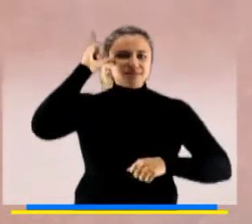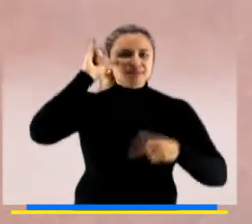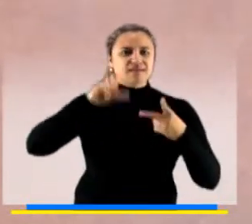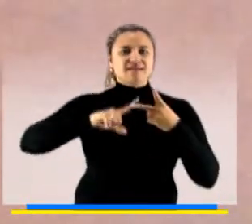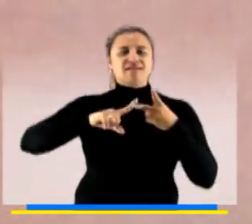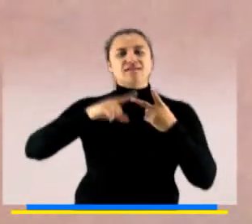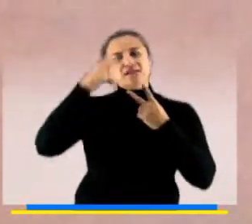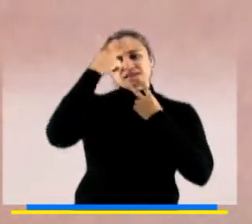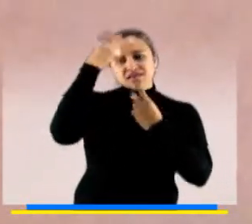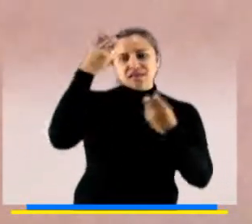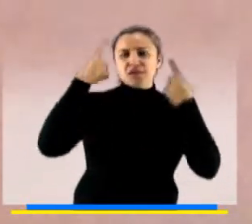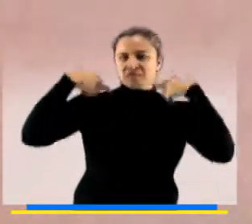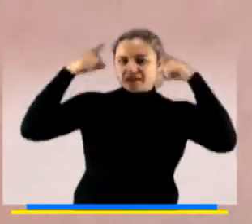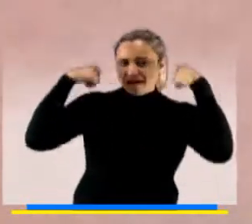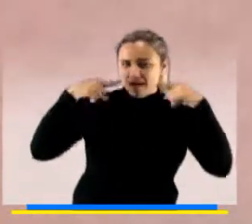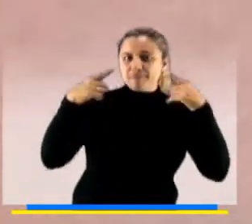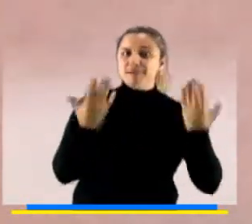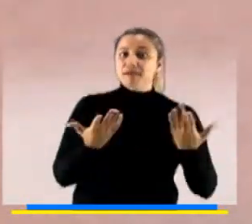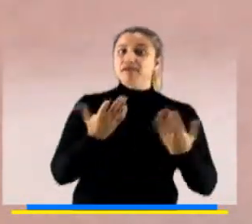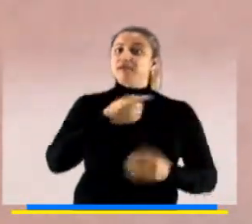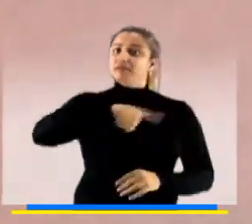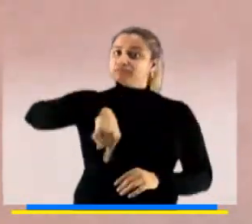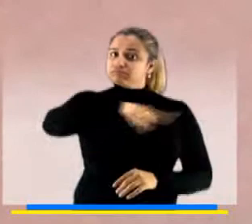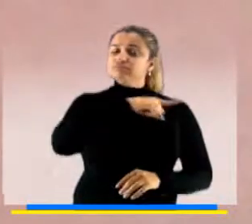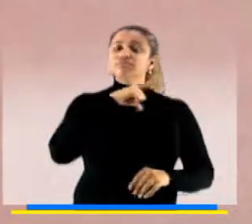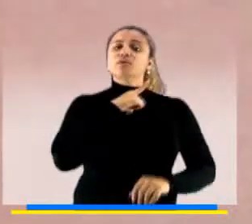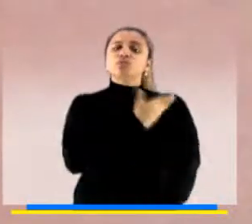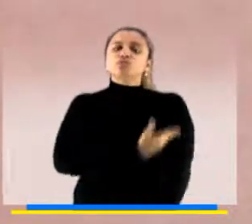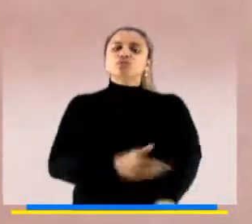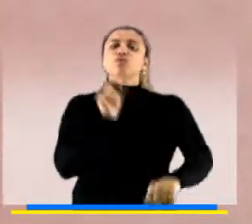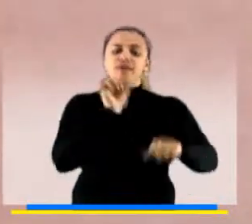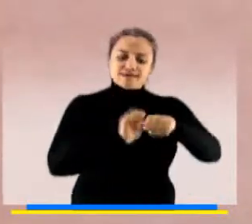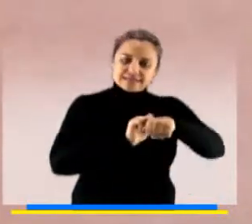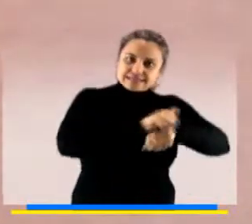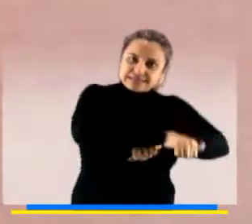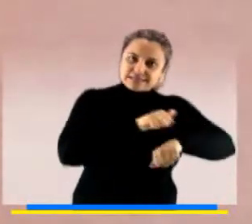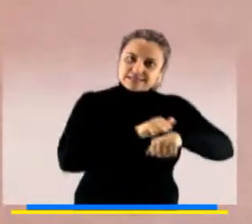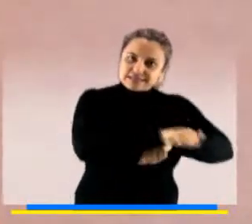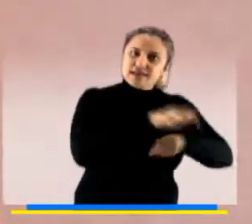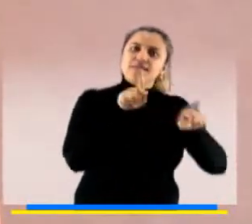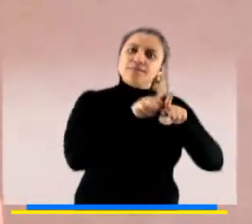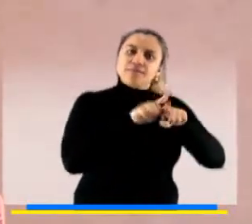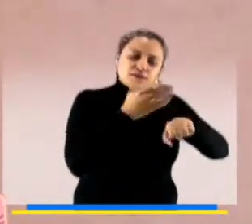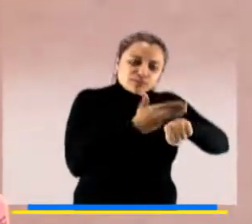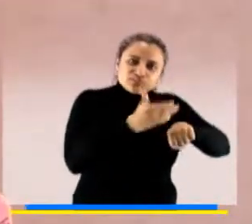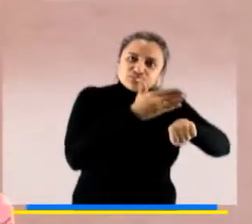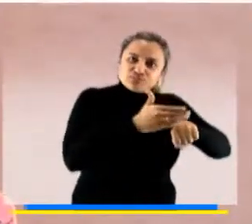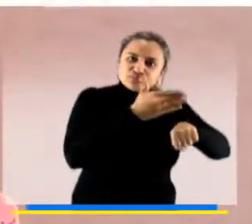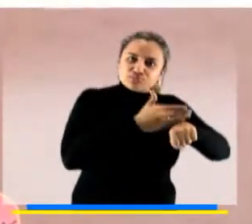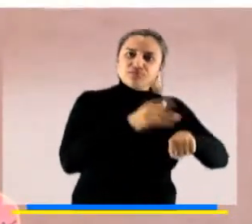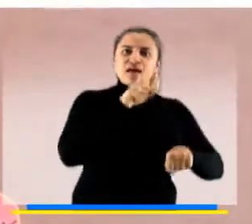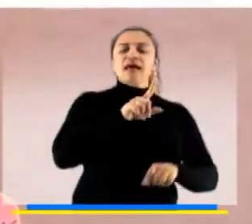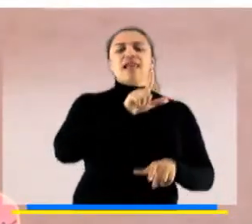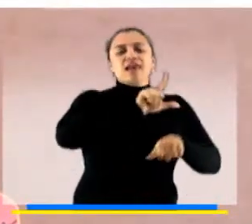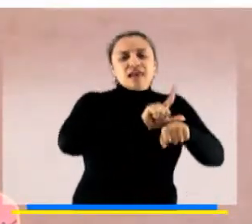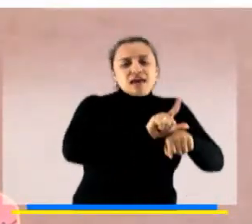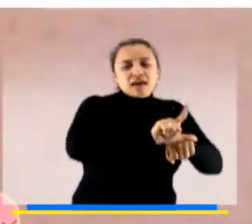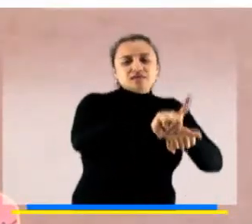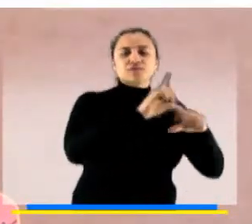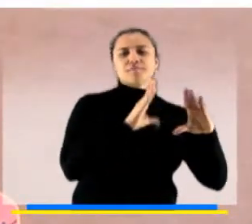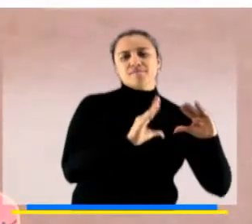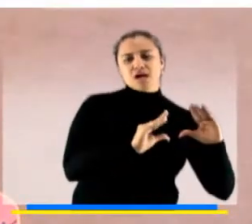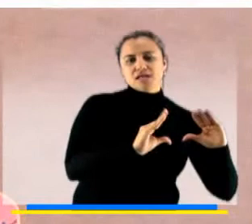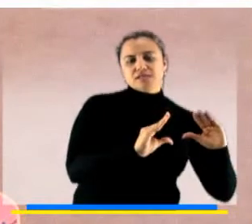cabra, que era submetida a um processo de raspagem e polimento. Era liso e macio e